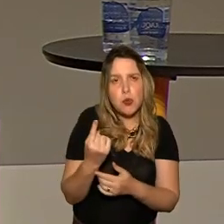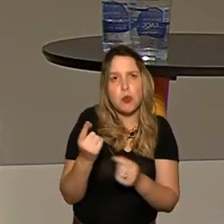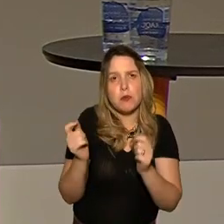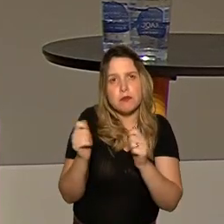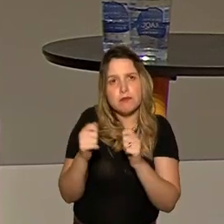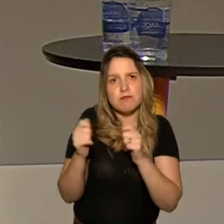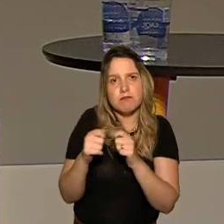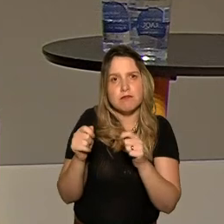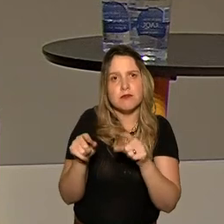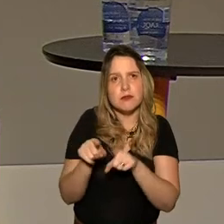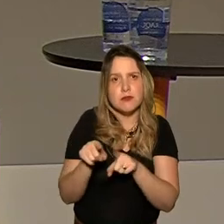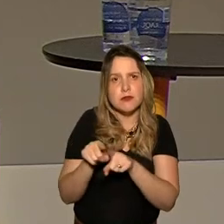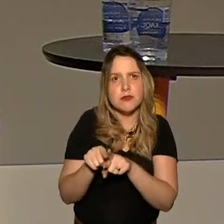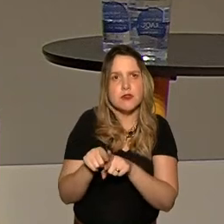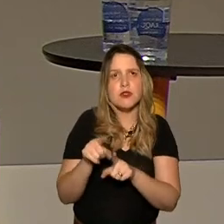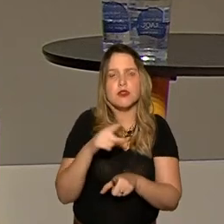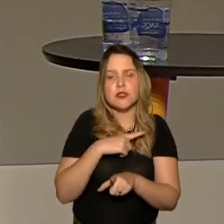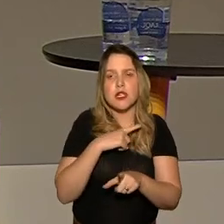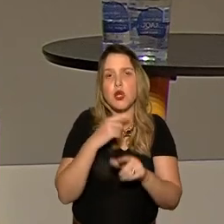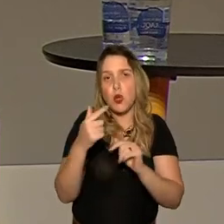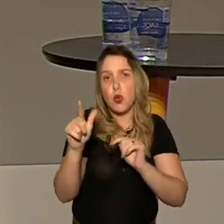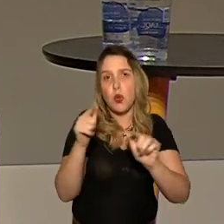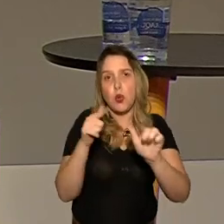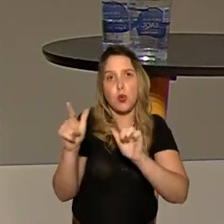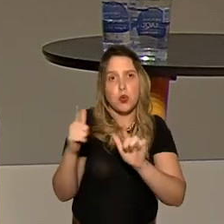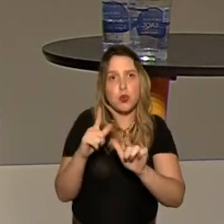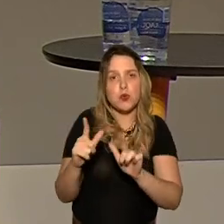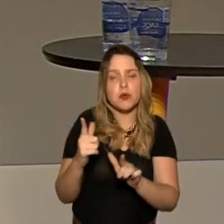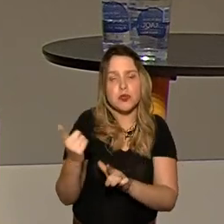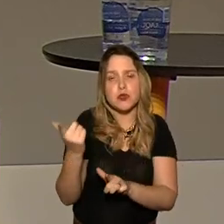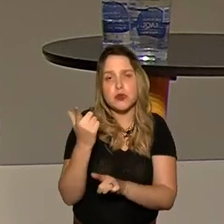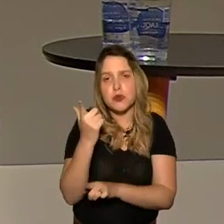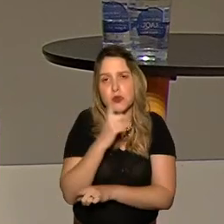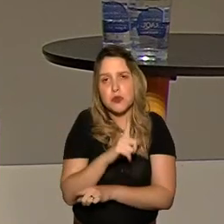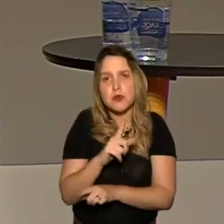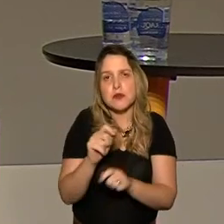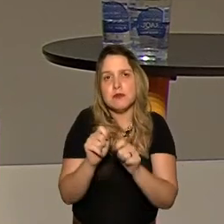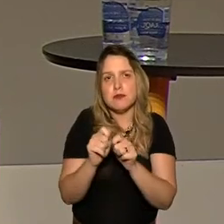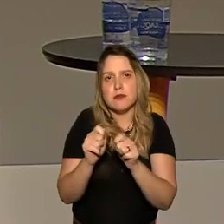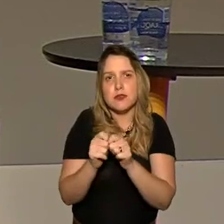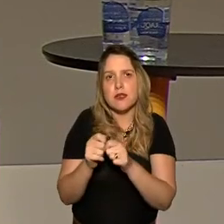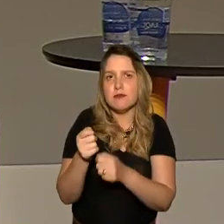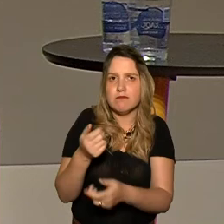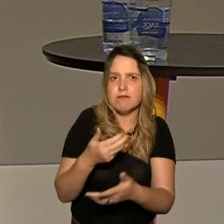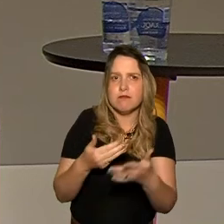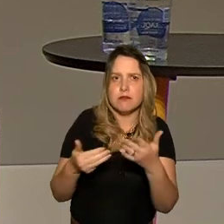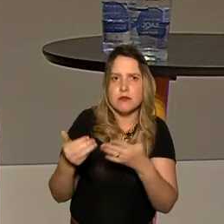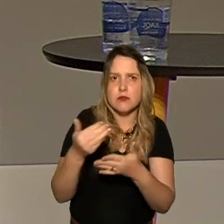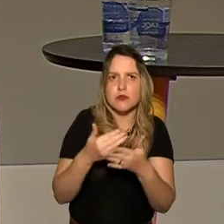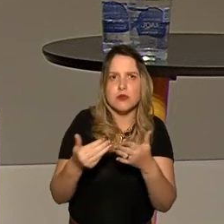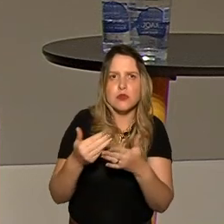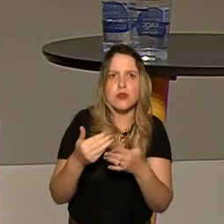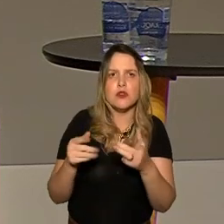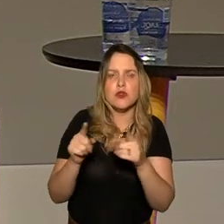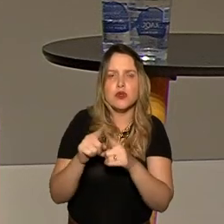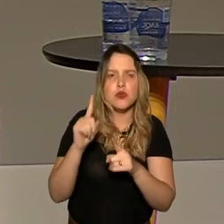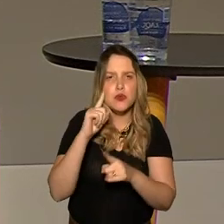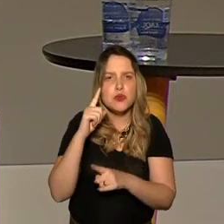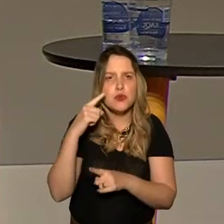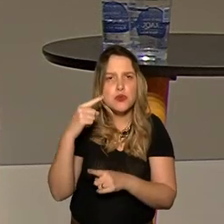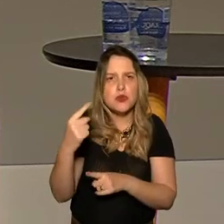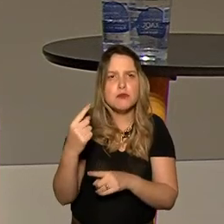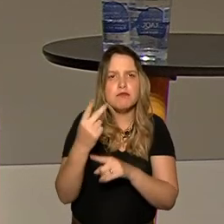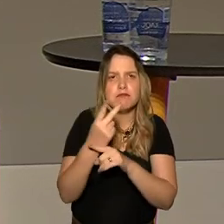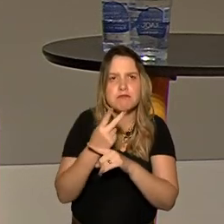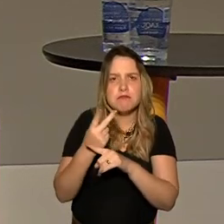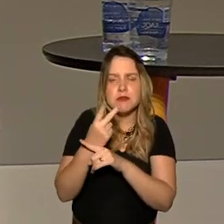formas de lidar com isso entre outras é a gente constituir processos em arte de educação e mediação cultural